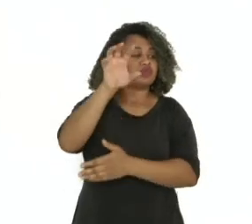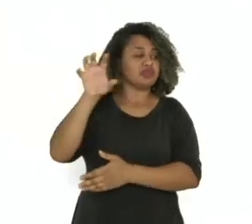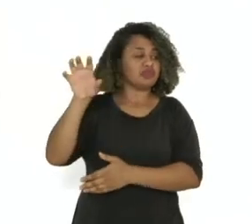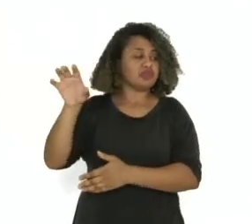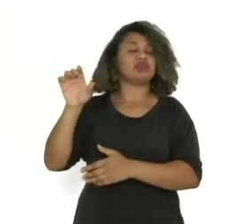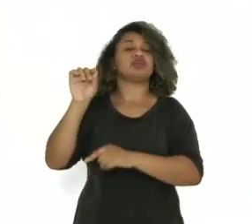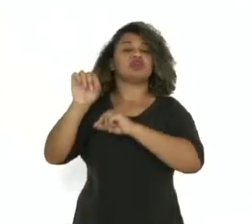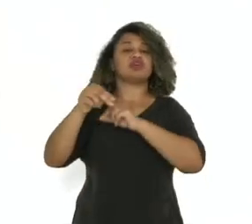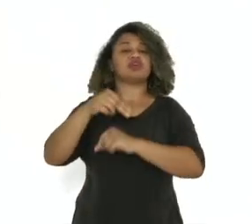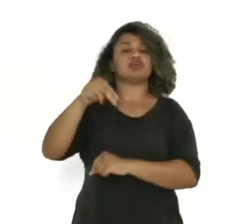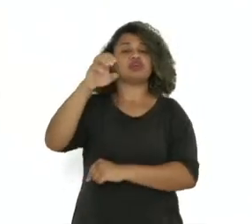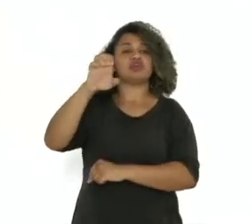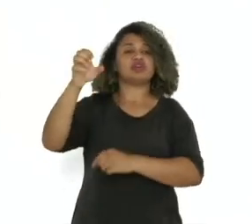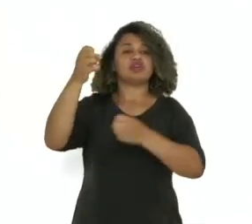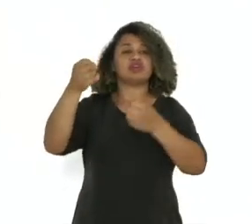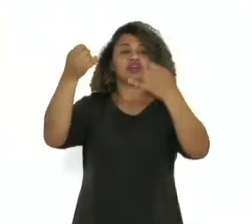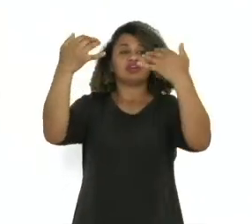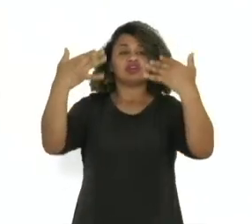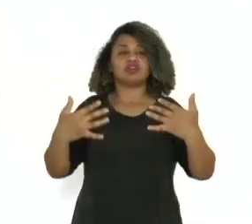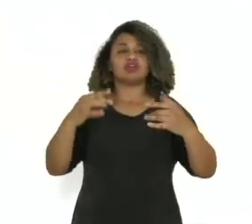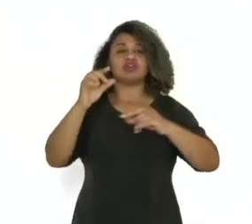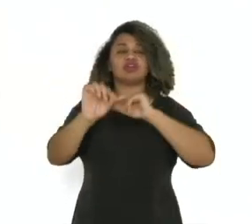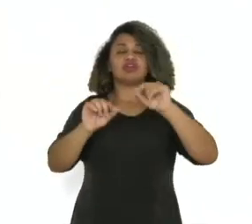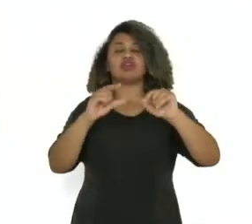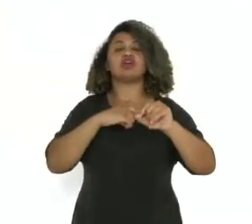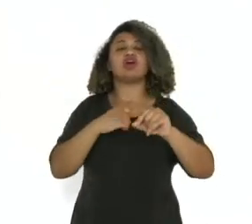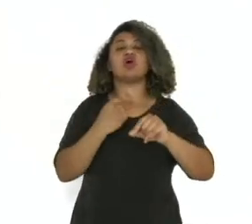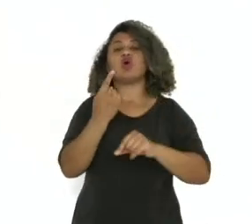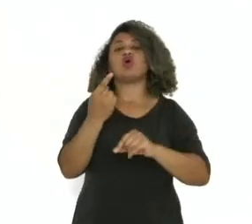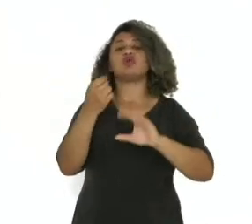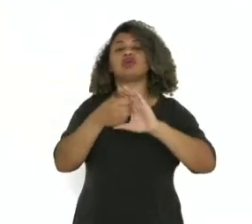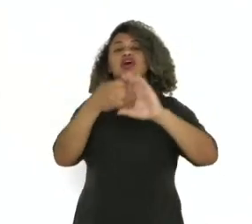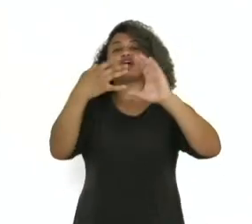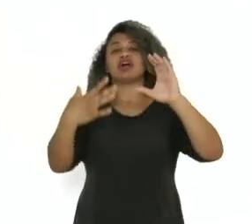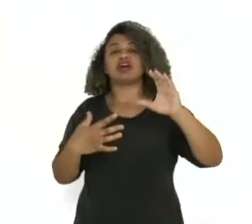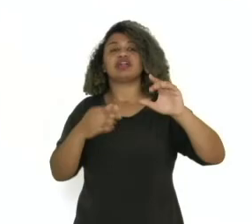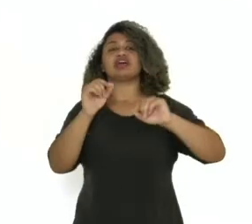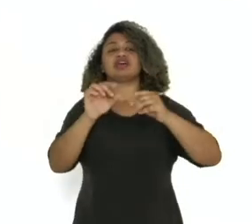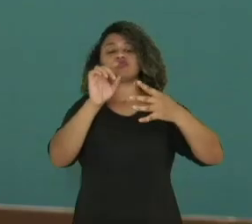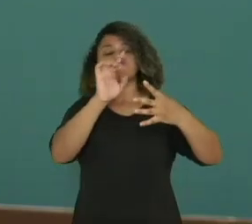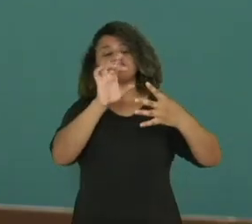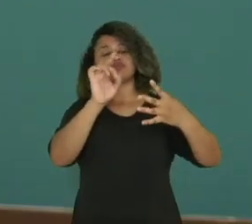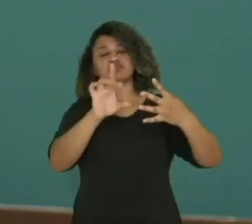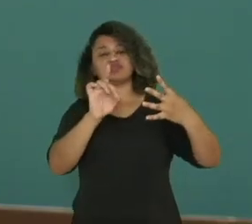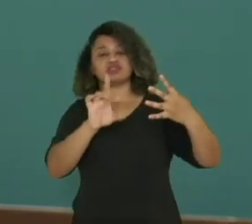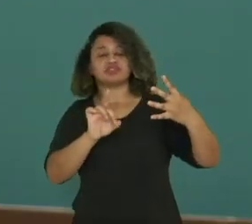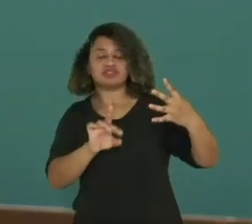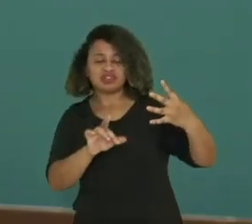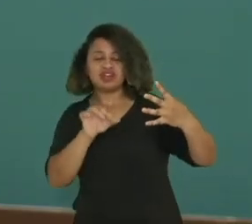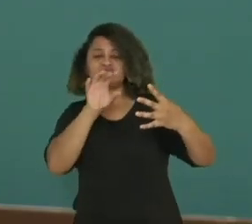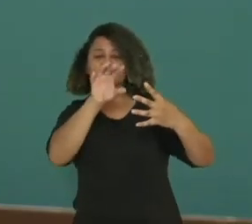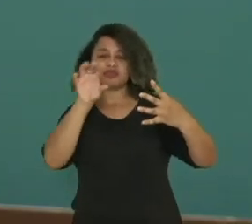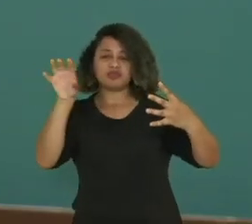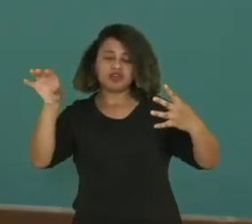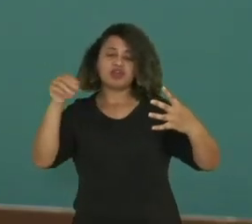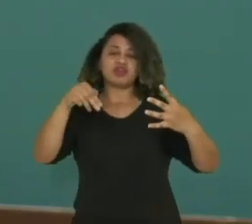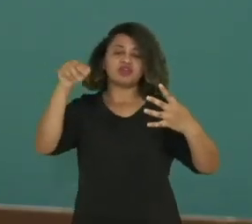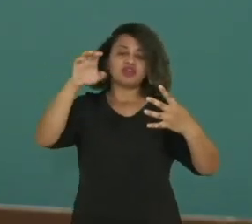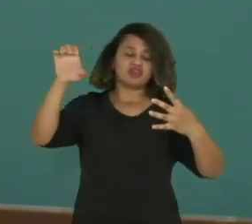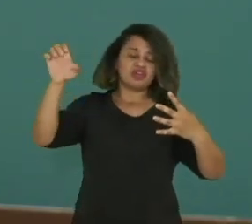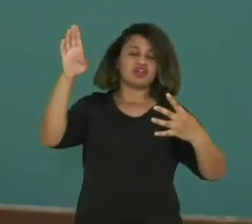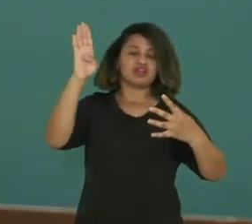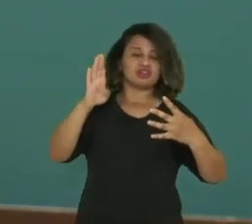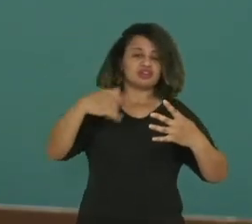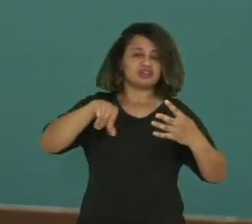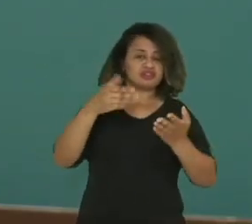né? Cite e descreva ao menos uma característica de cada uma das partes do Nordeste brasileiro que a gente